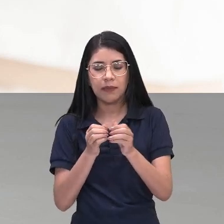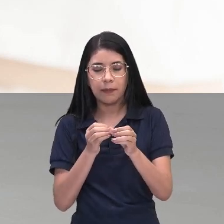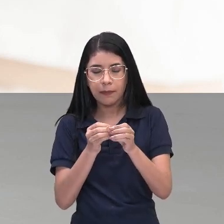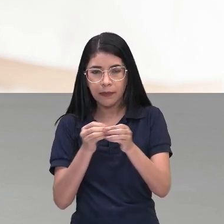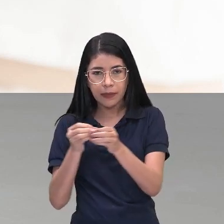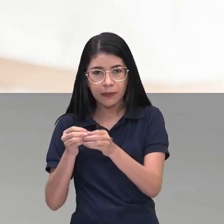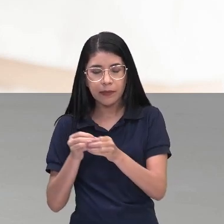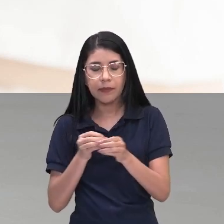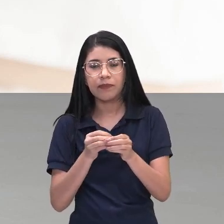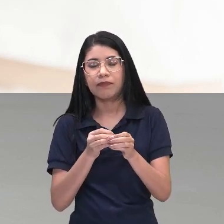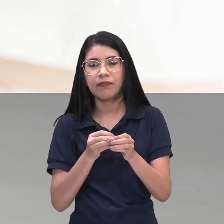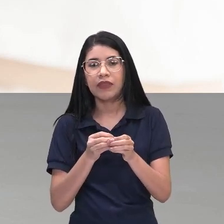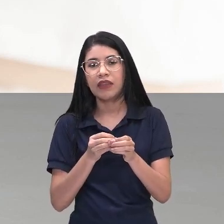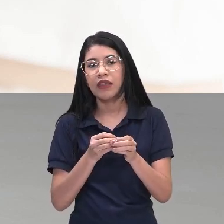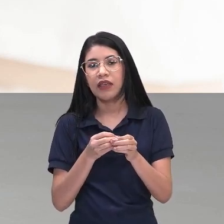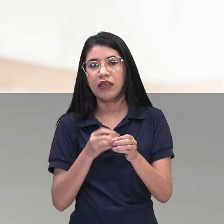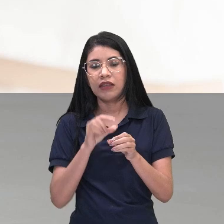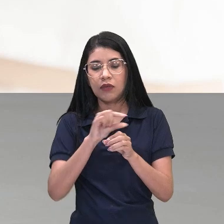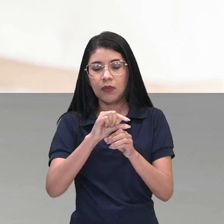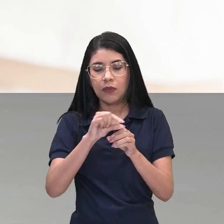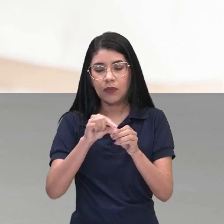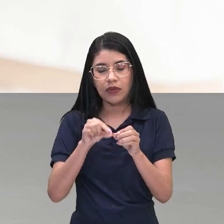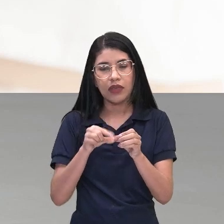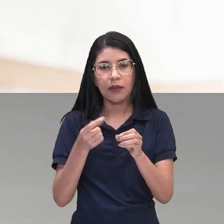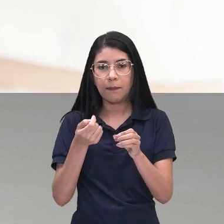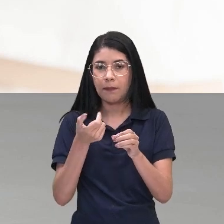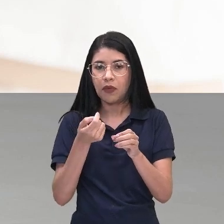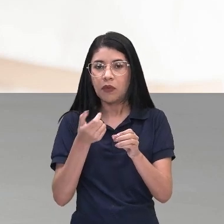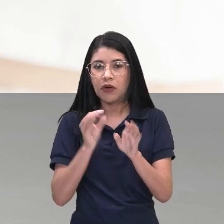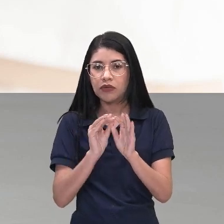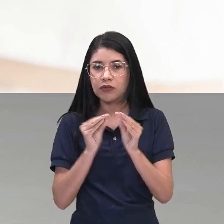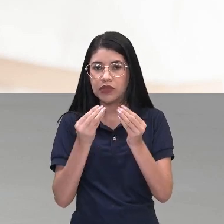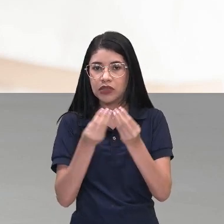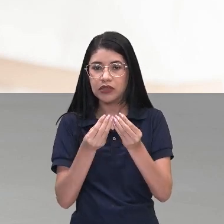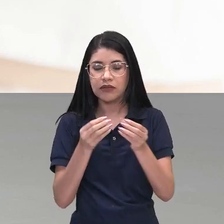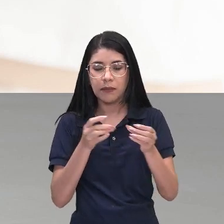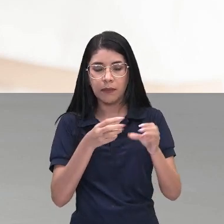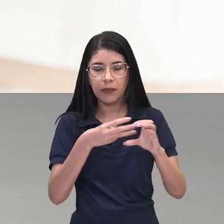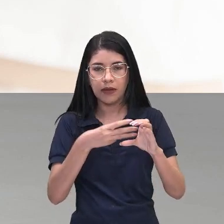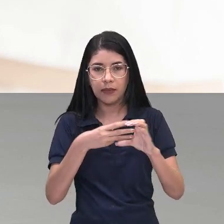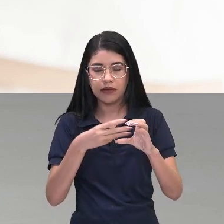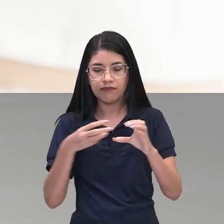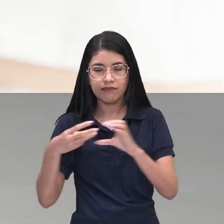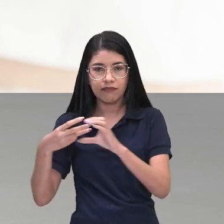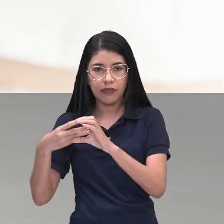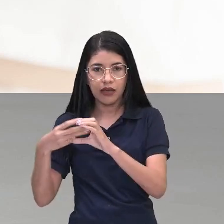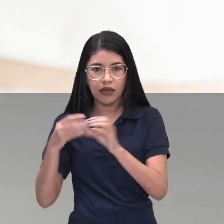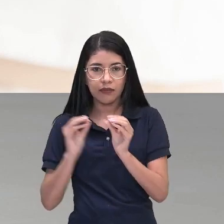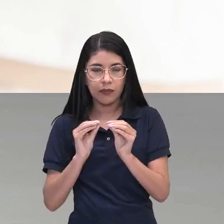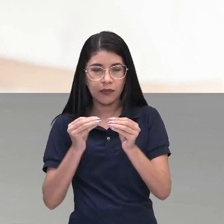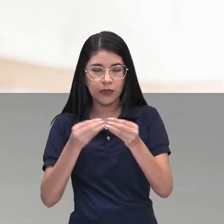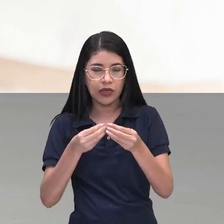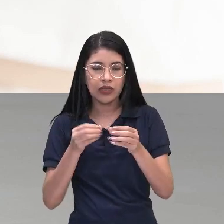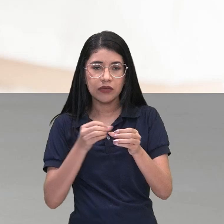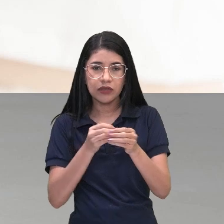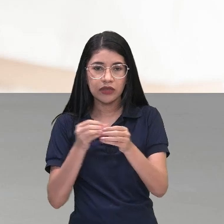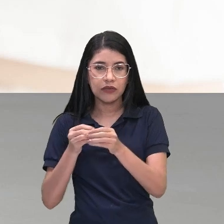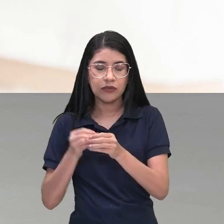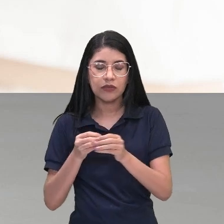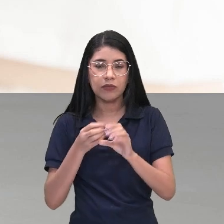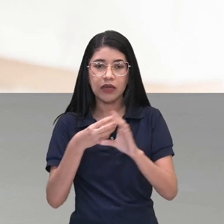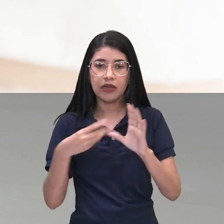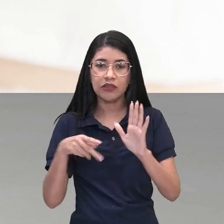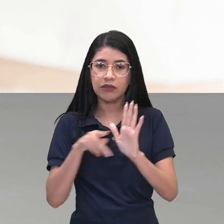unidas, tem pouca substância ali entre uma célula e outra. Então essa é a característica da